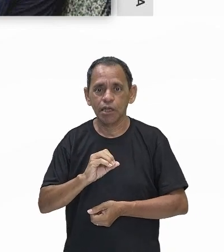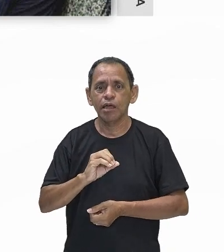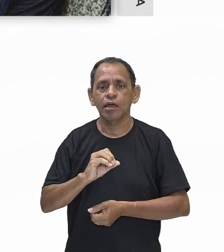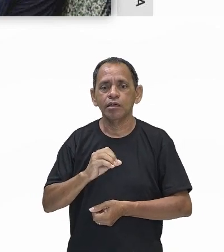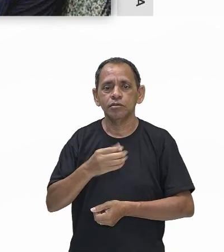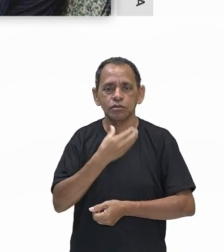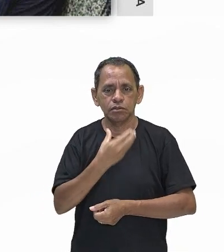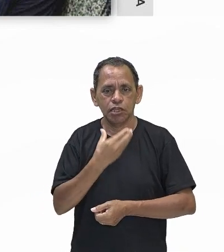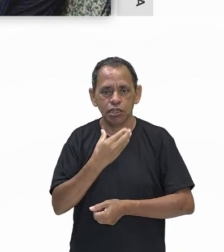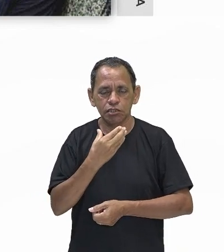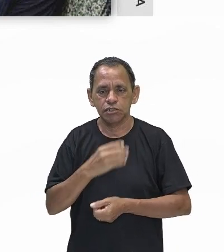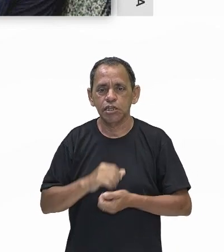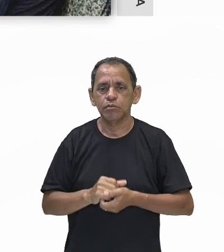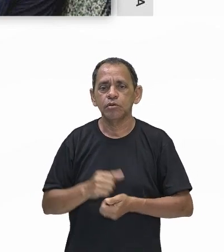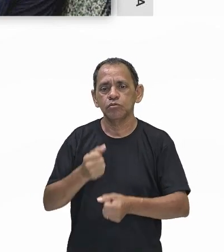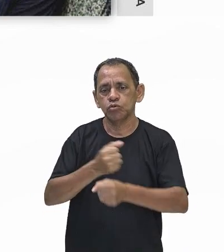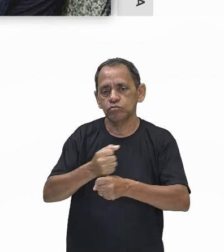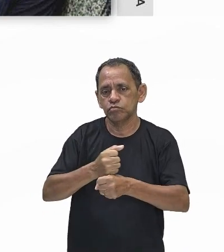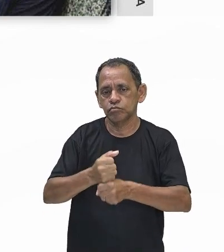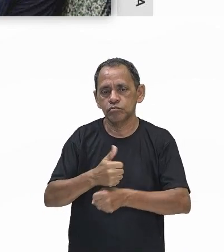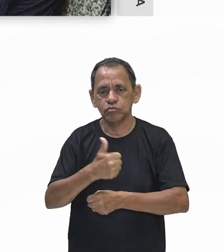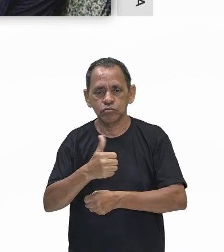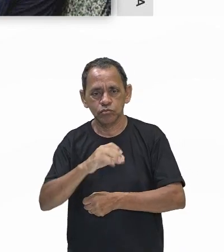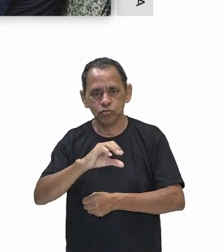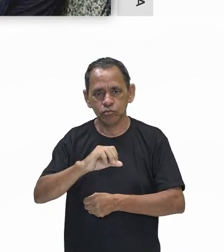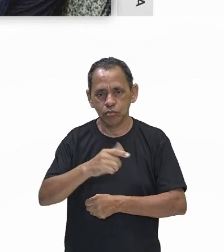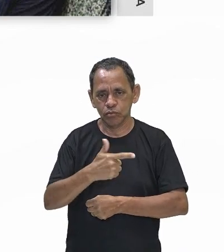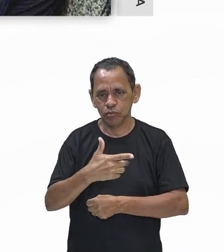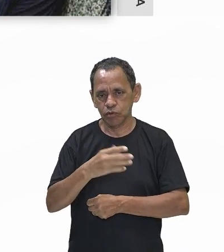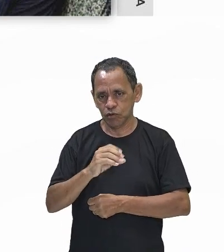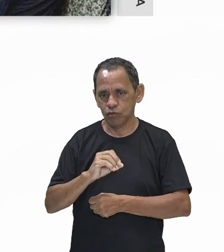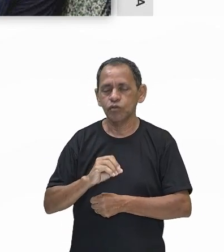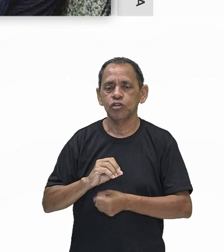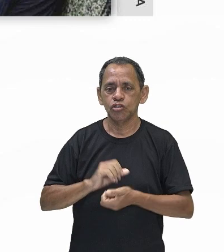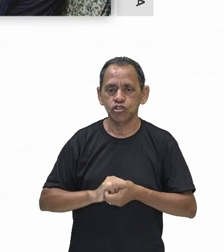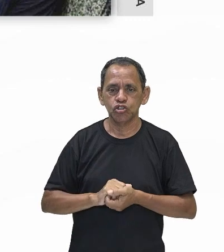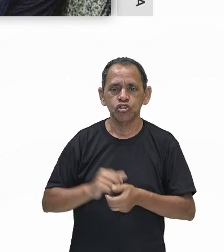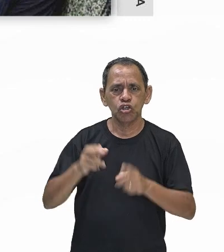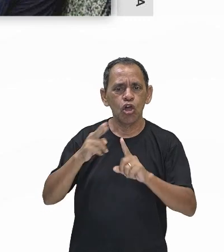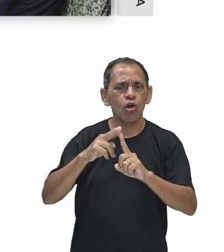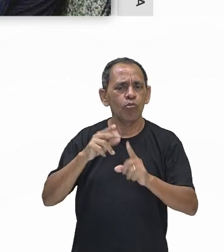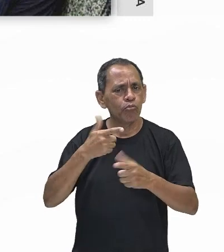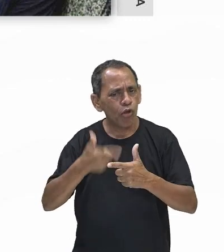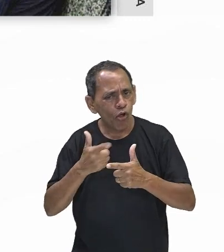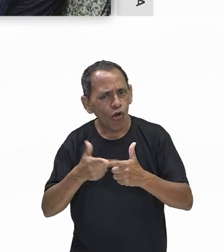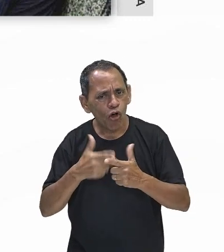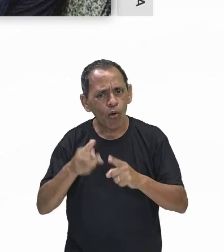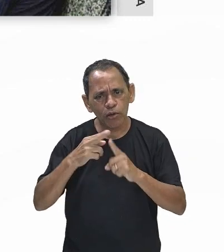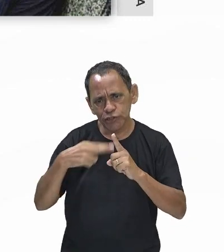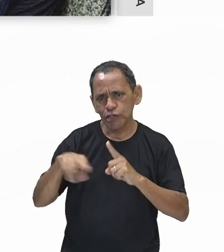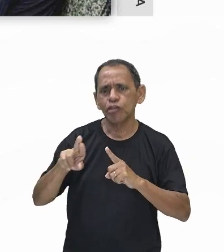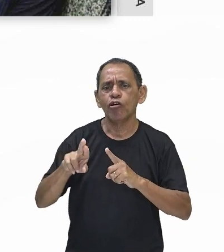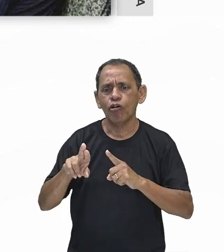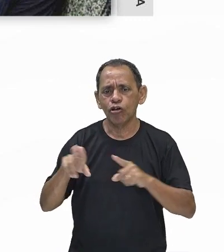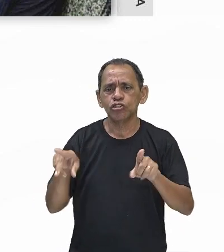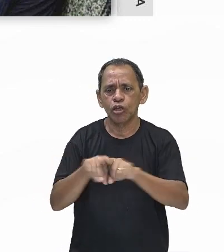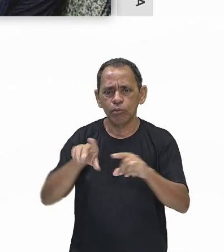Aya Lispector, por causa das perseguições antissemitas e da Revolução Bolchevique